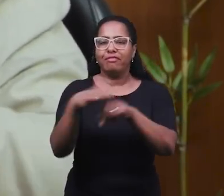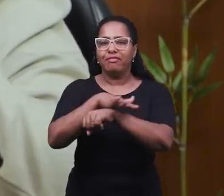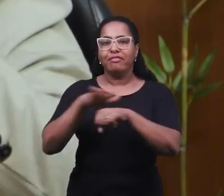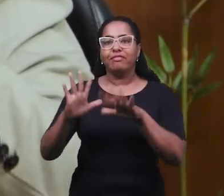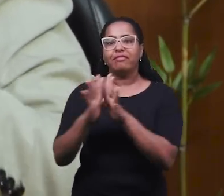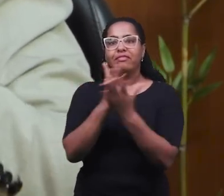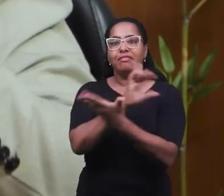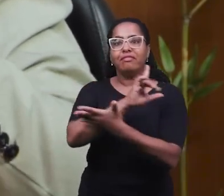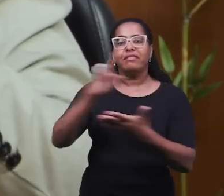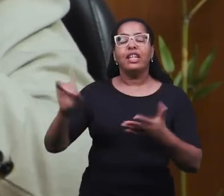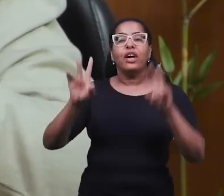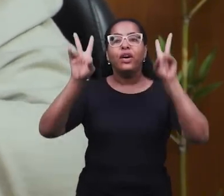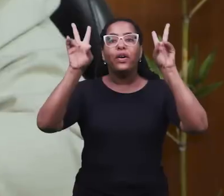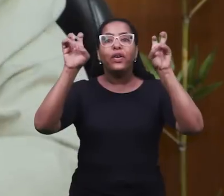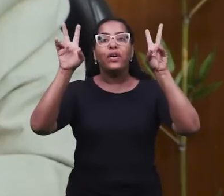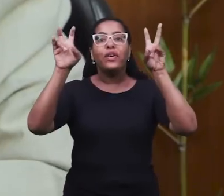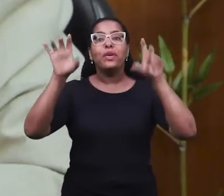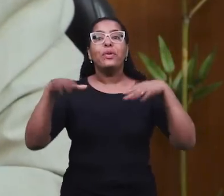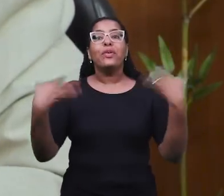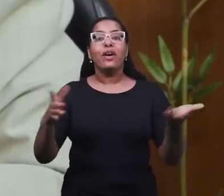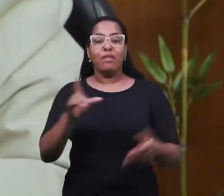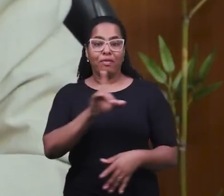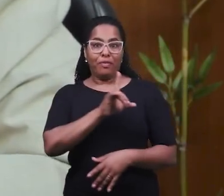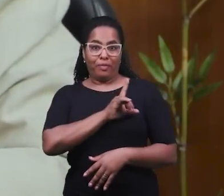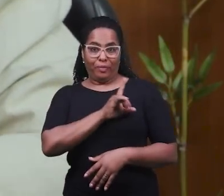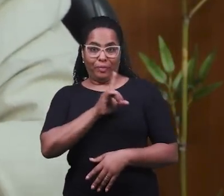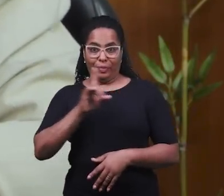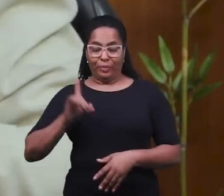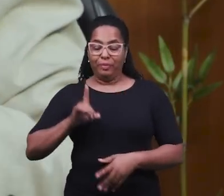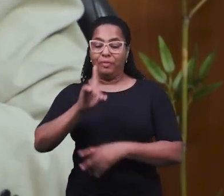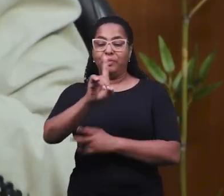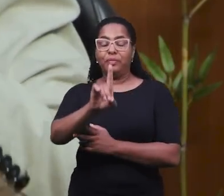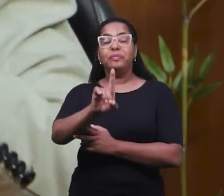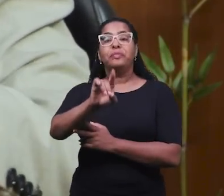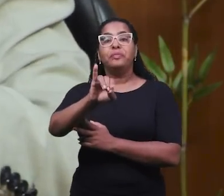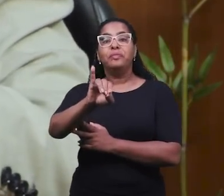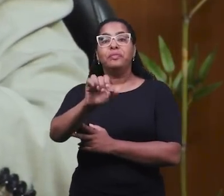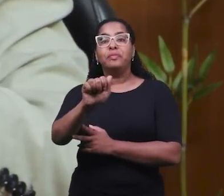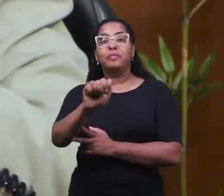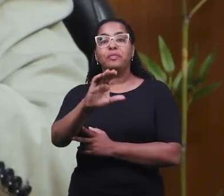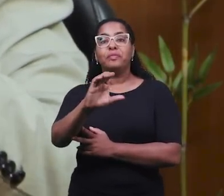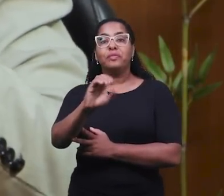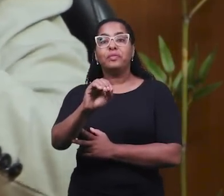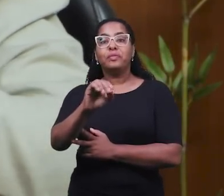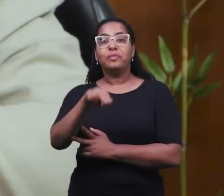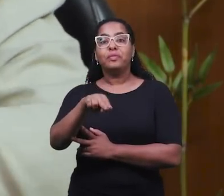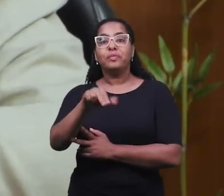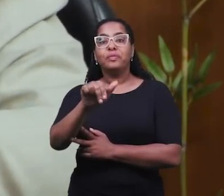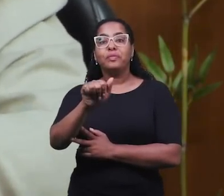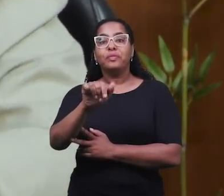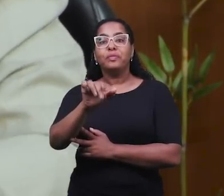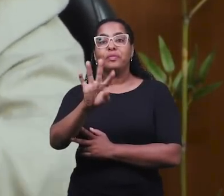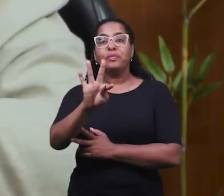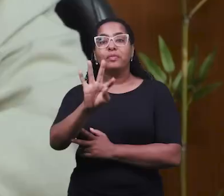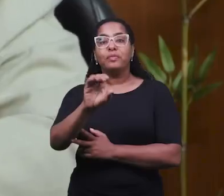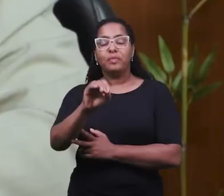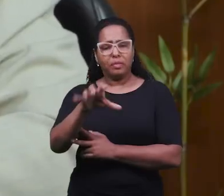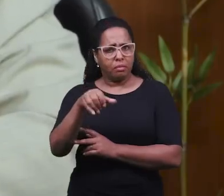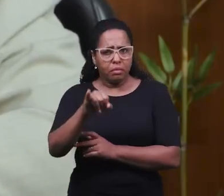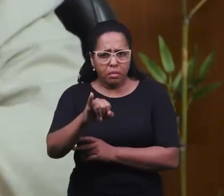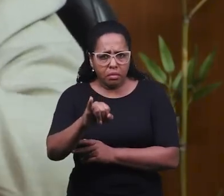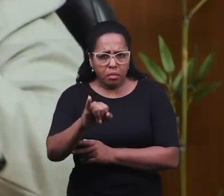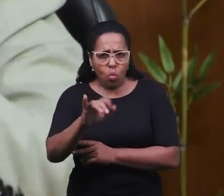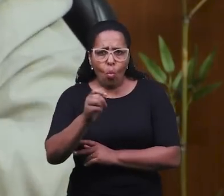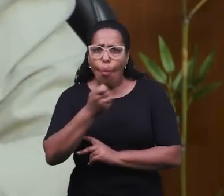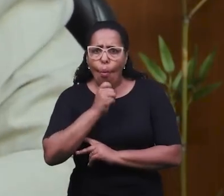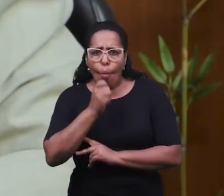Conversas Bíblicas sobre o tema diaconato. É um tema que tem sido abordado e eu recomendo que vocês, que se não assistiu ainda às duas